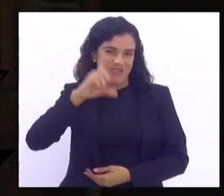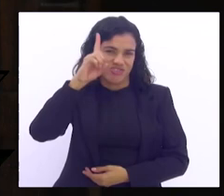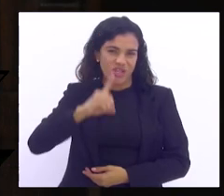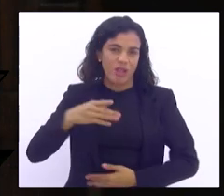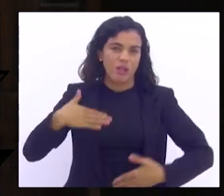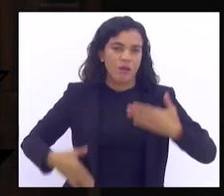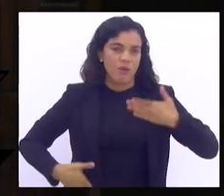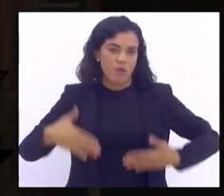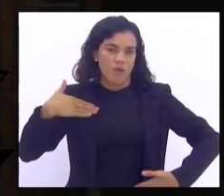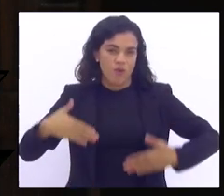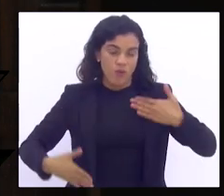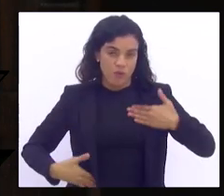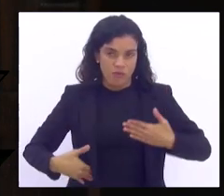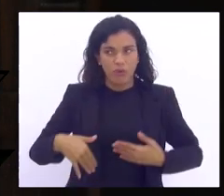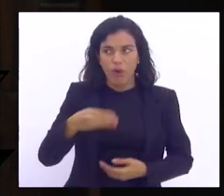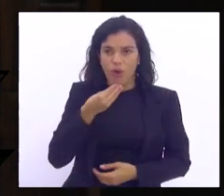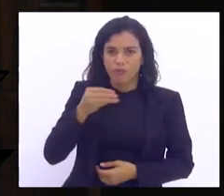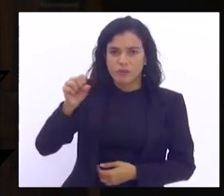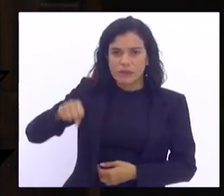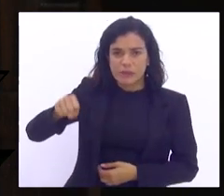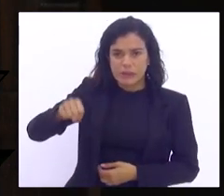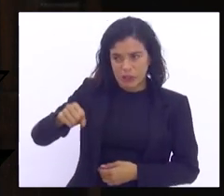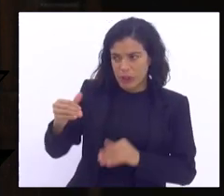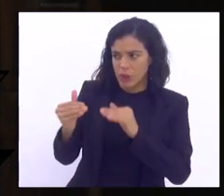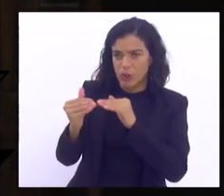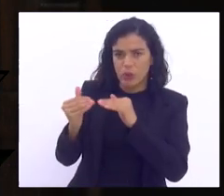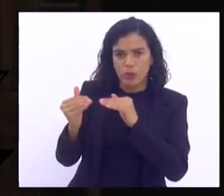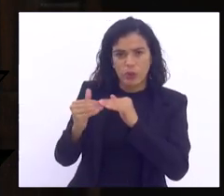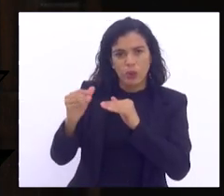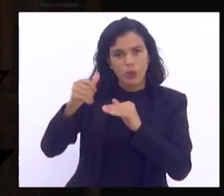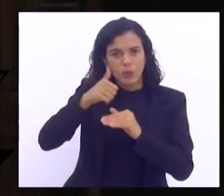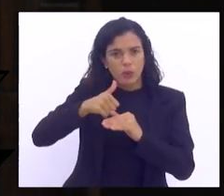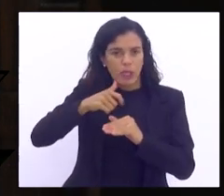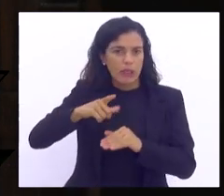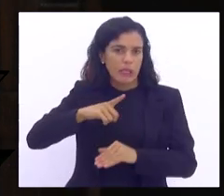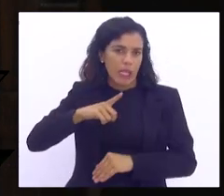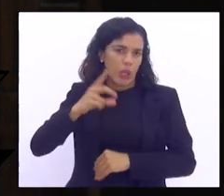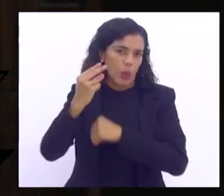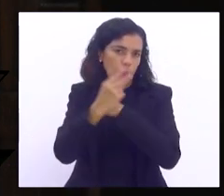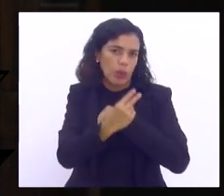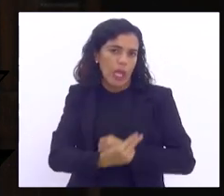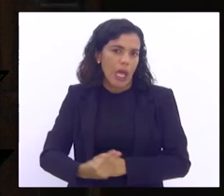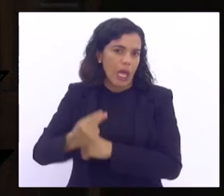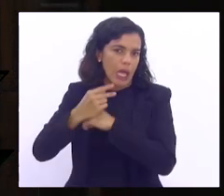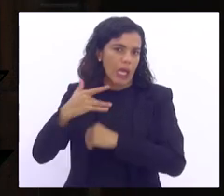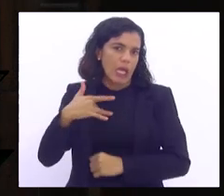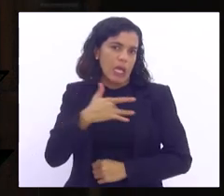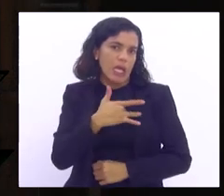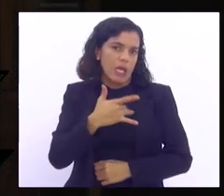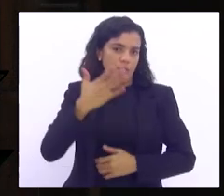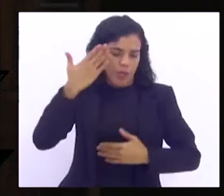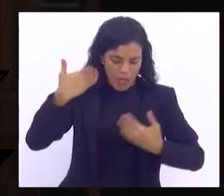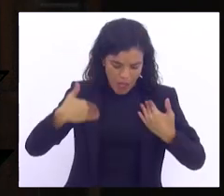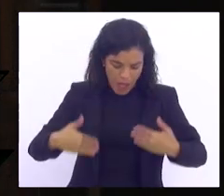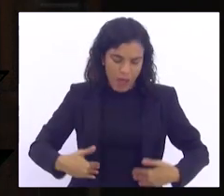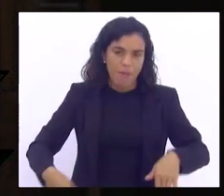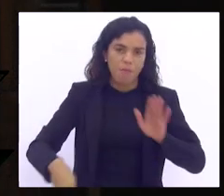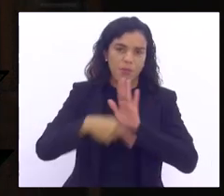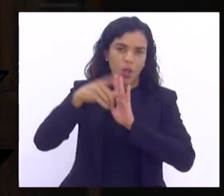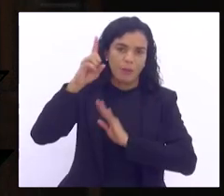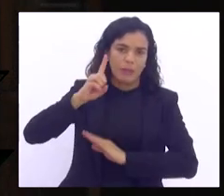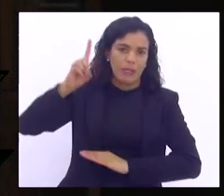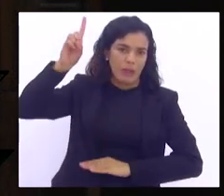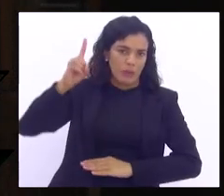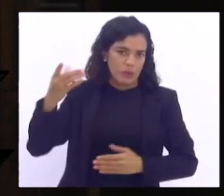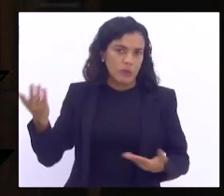corpo. Sim, e a mulher tem direito ao seu corpo, deve cuidar bem dele. Afinal, é um templo de Deus. Tem que cuidar